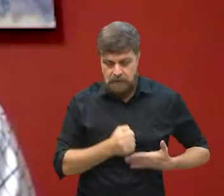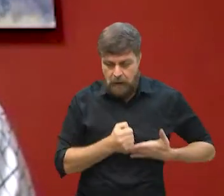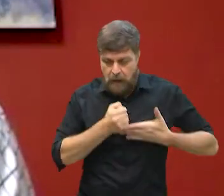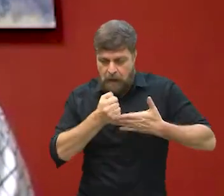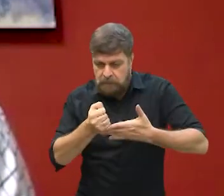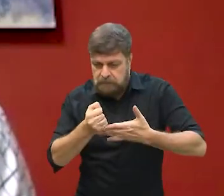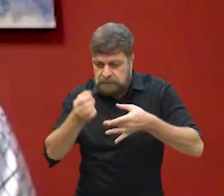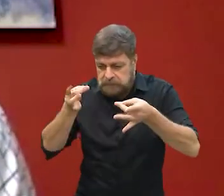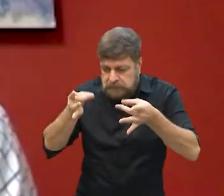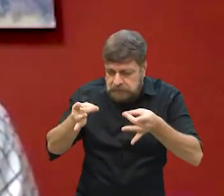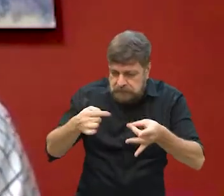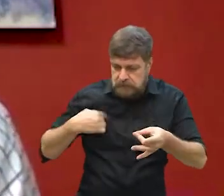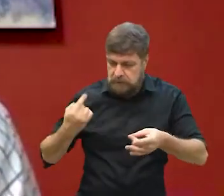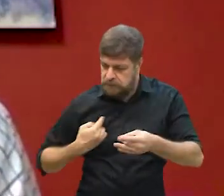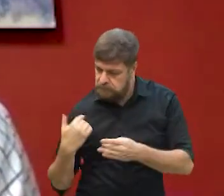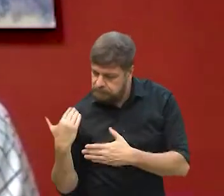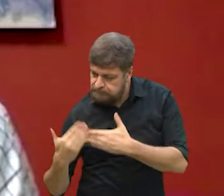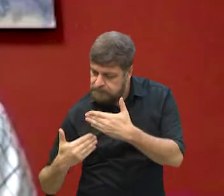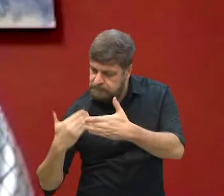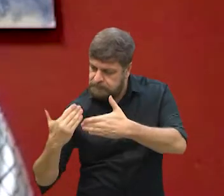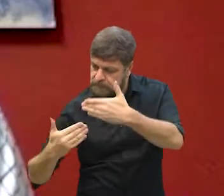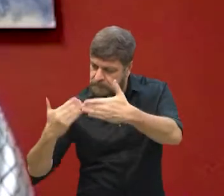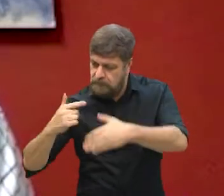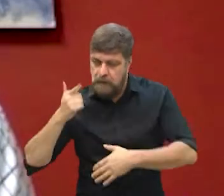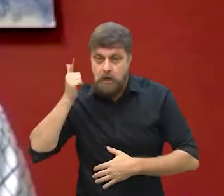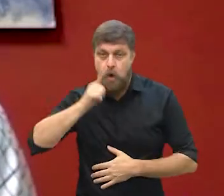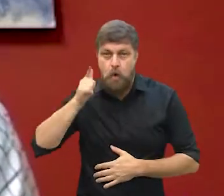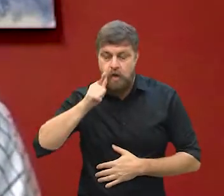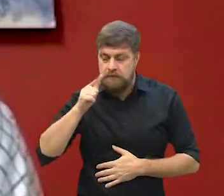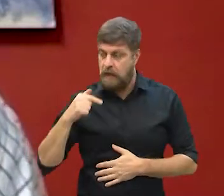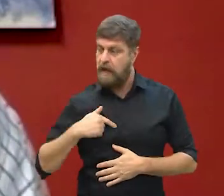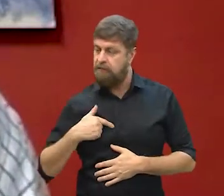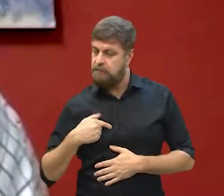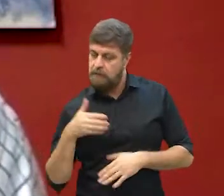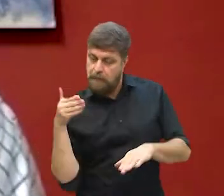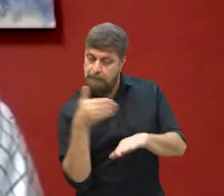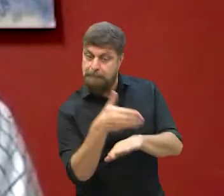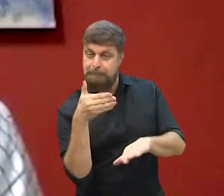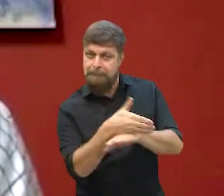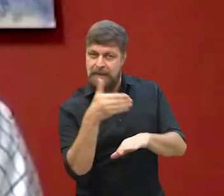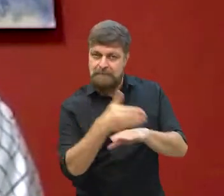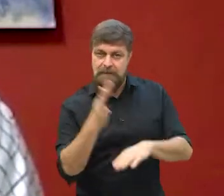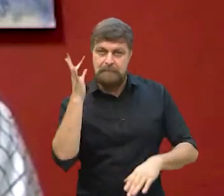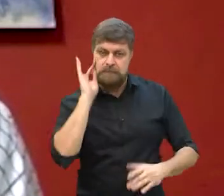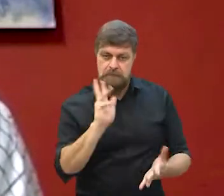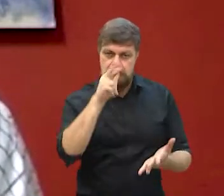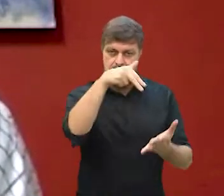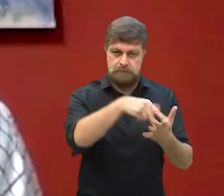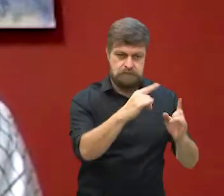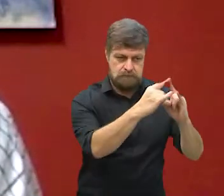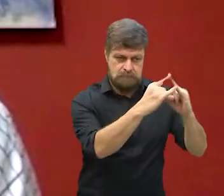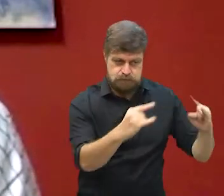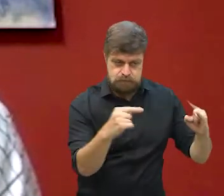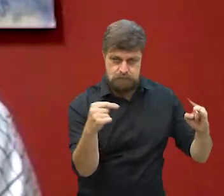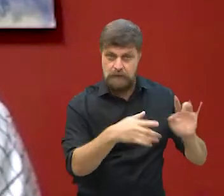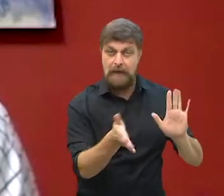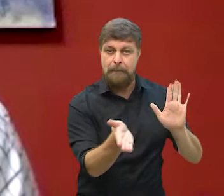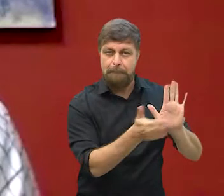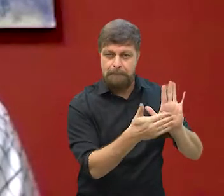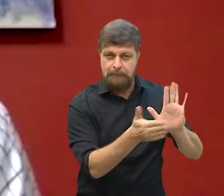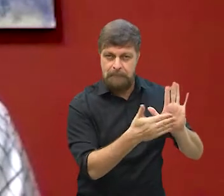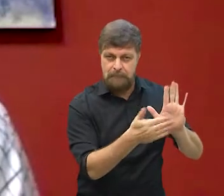de aperfeiçoamento foi puxando o outro, né? Até a gente começar a participar de alguns eventos propostos pela Apex,